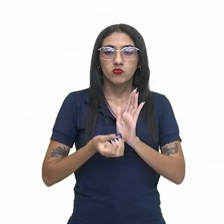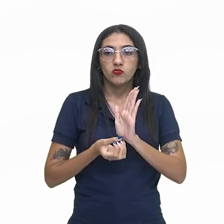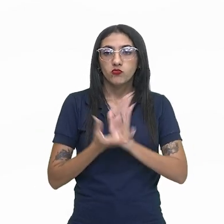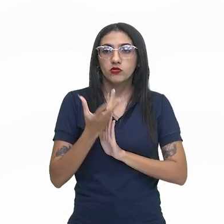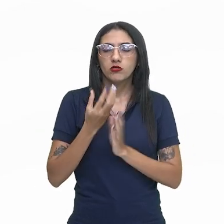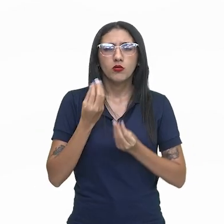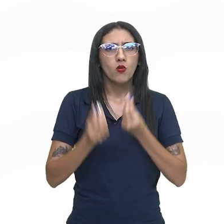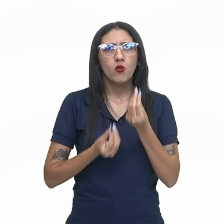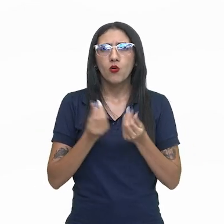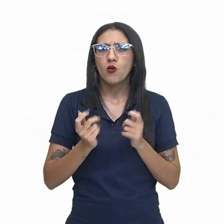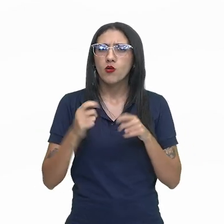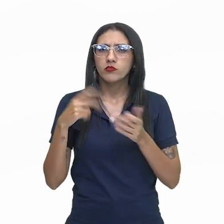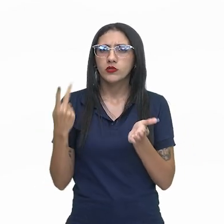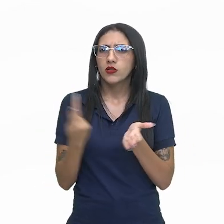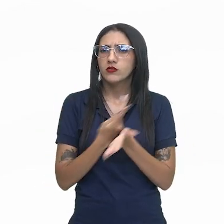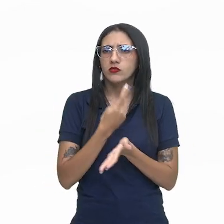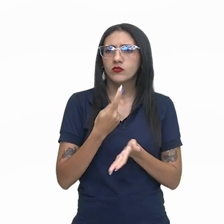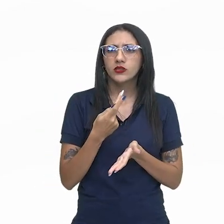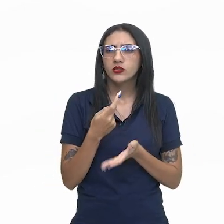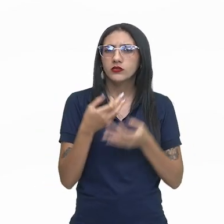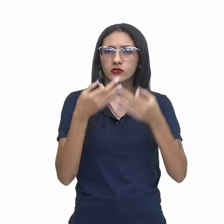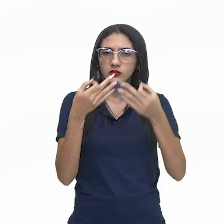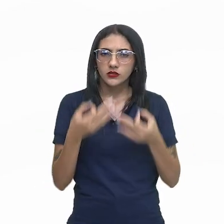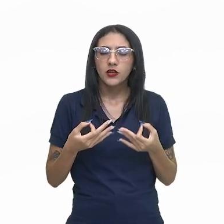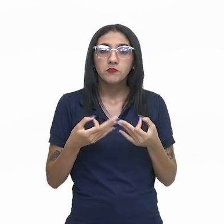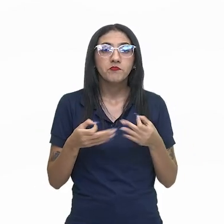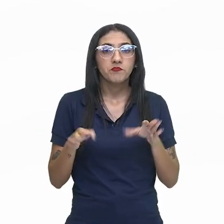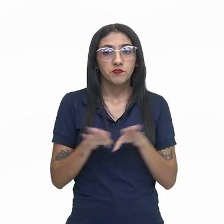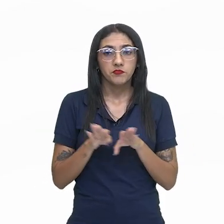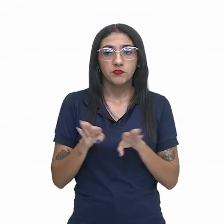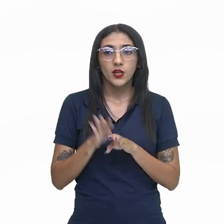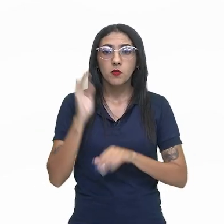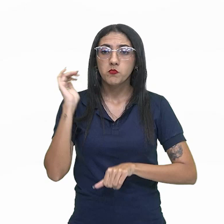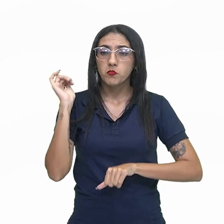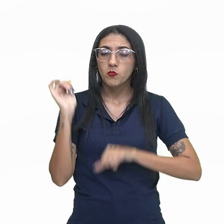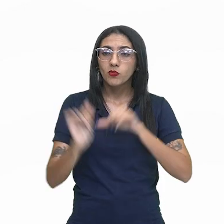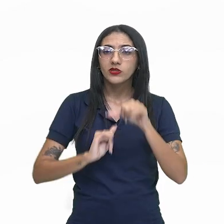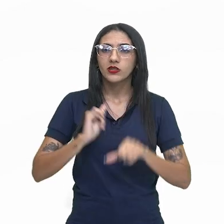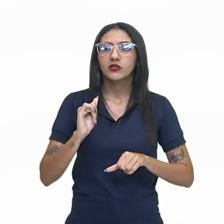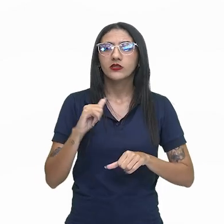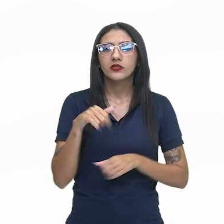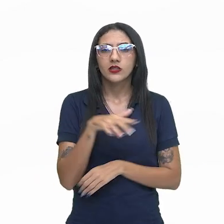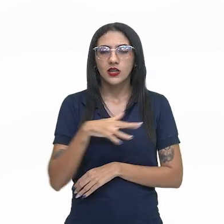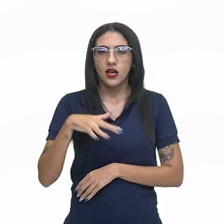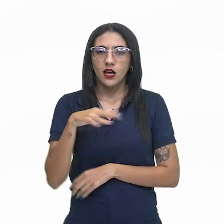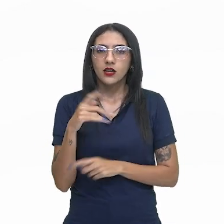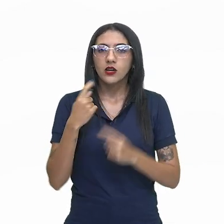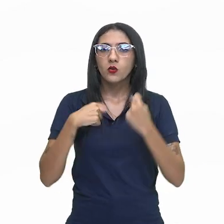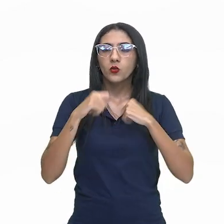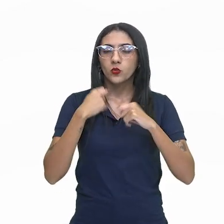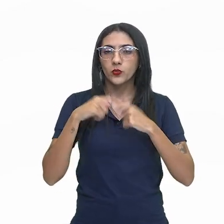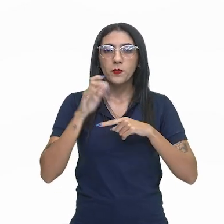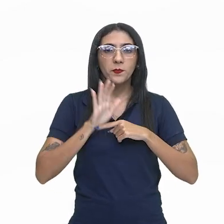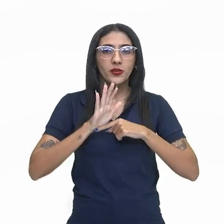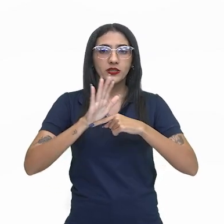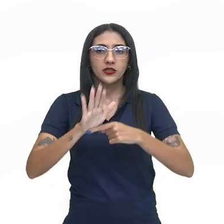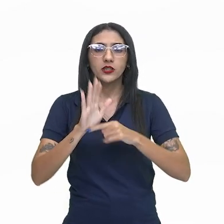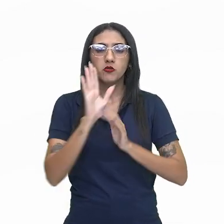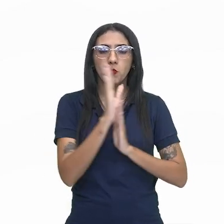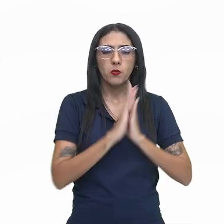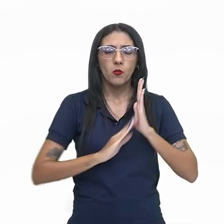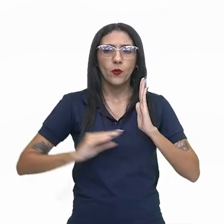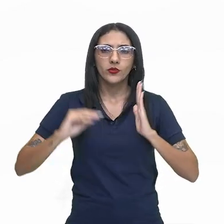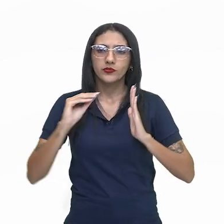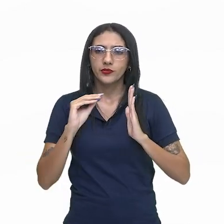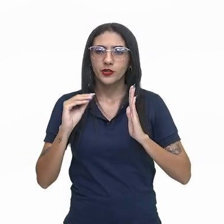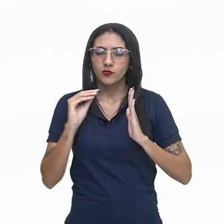soluções justas, né? E também mudança econômica, buscando um modelo mais sustentável,